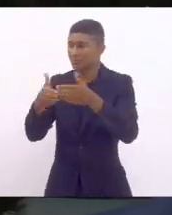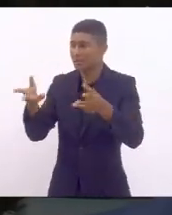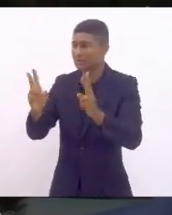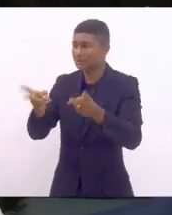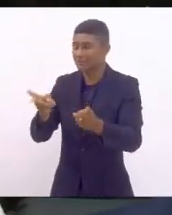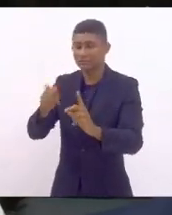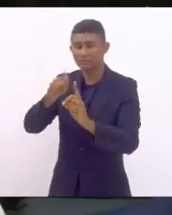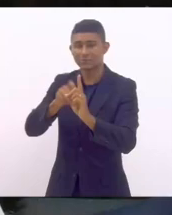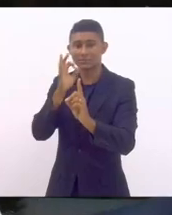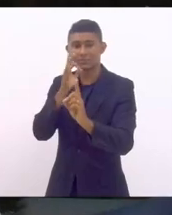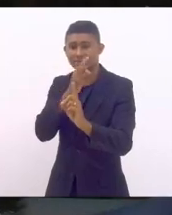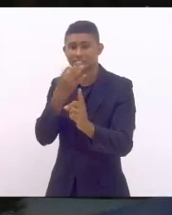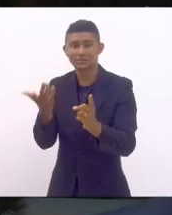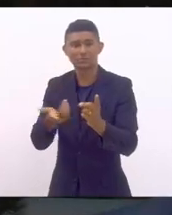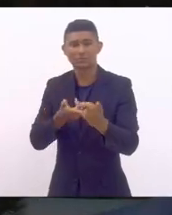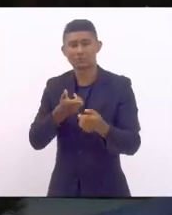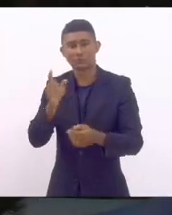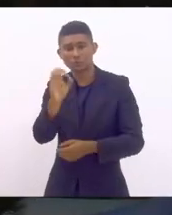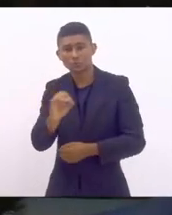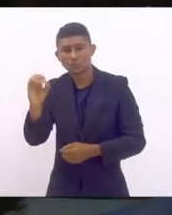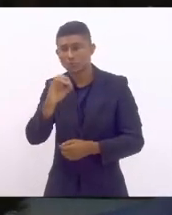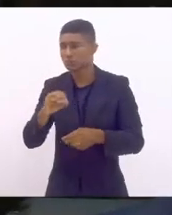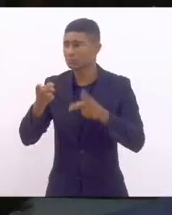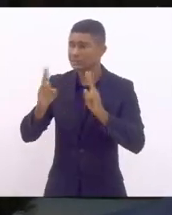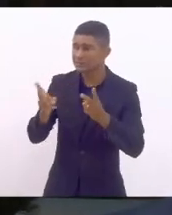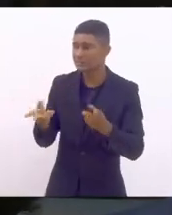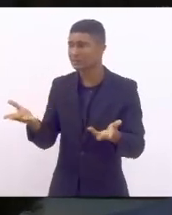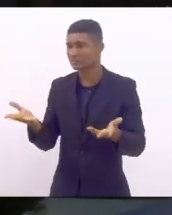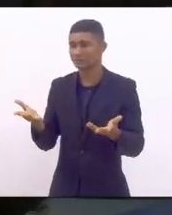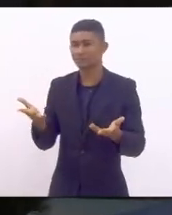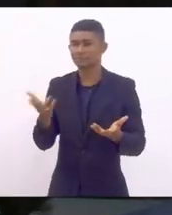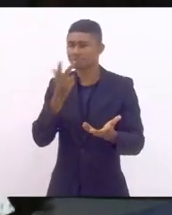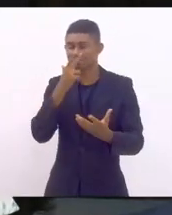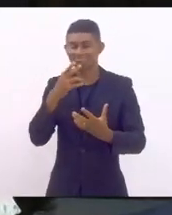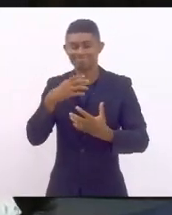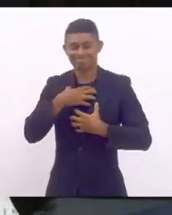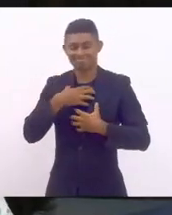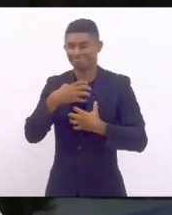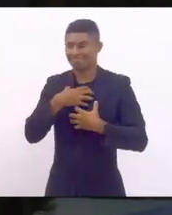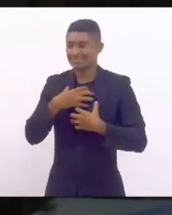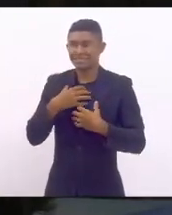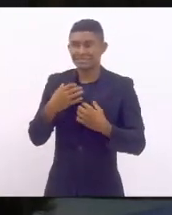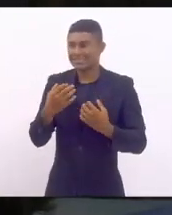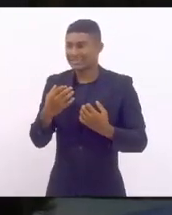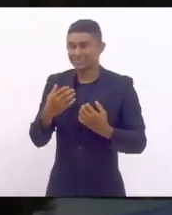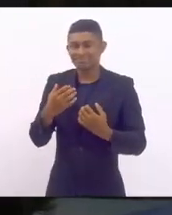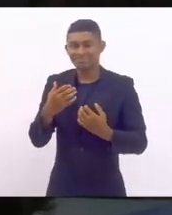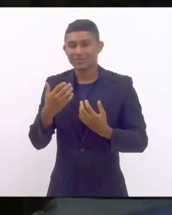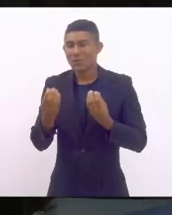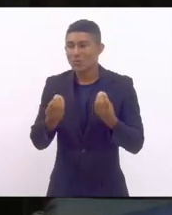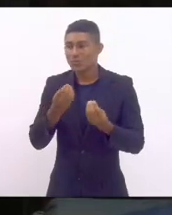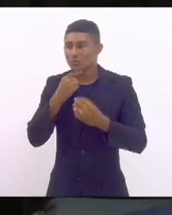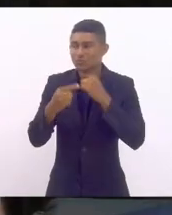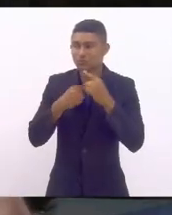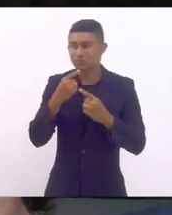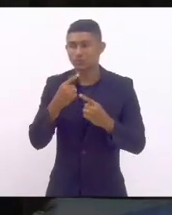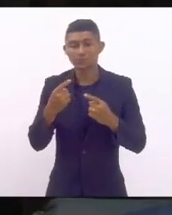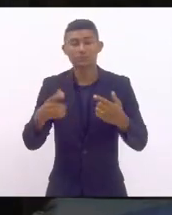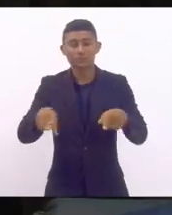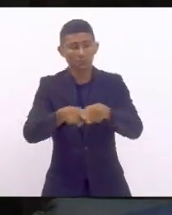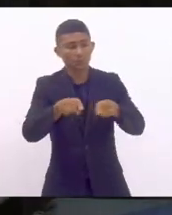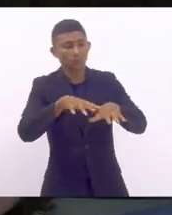de setembro outubro a um sentimento de impotência também diante de tudo isso e buscando